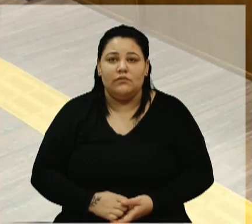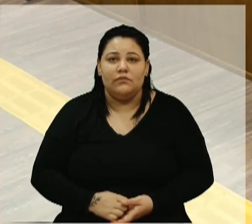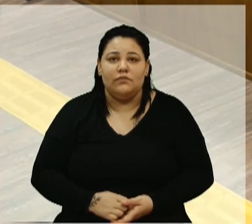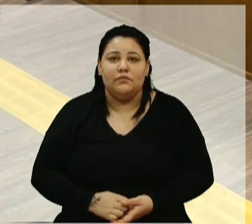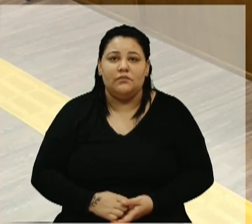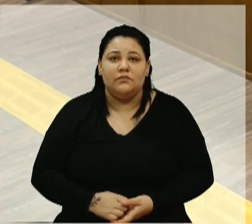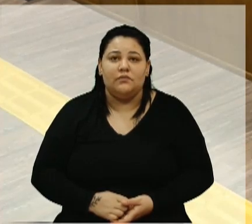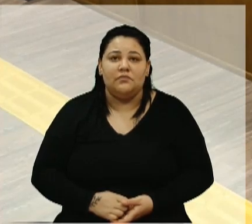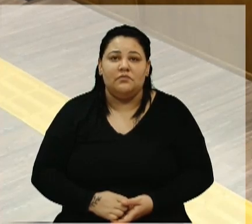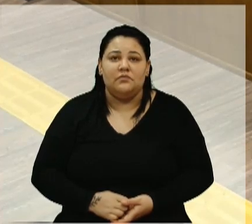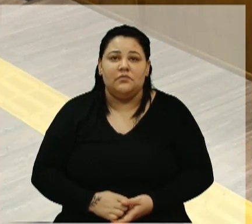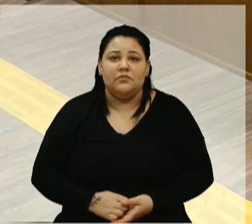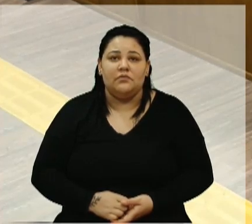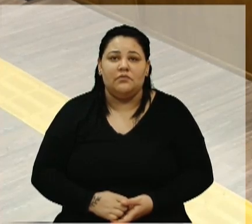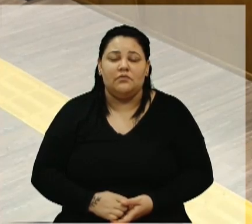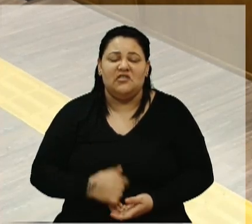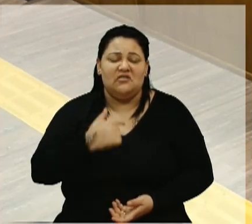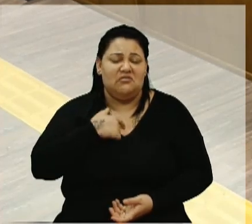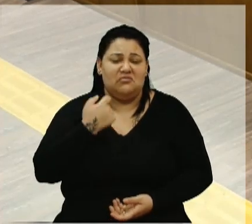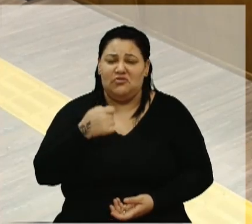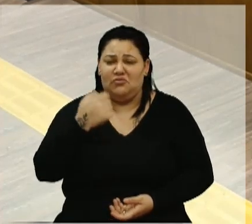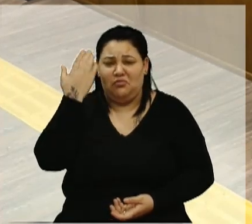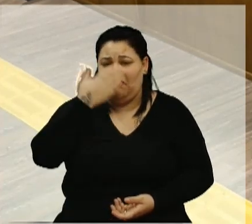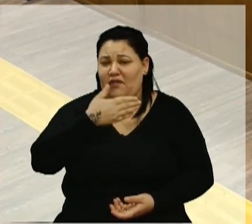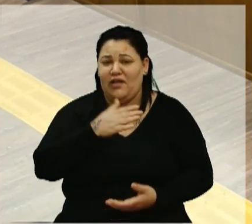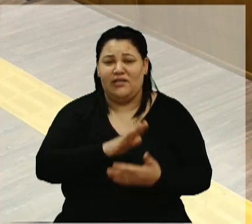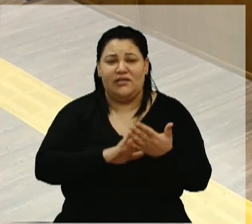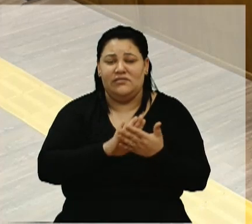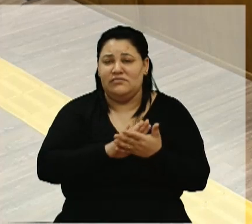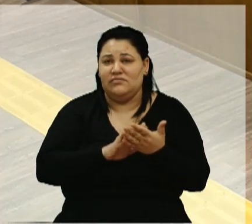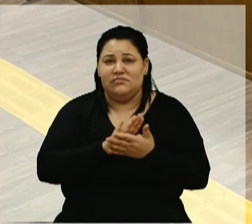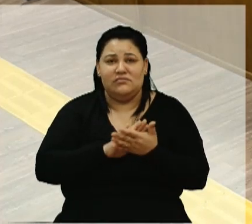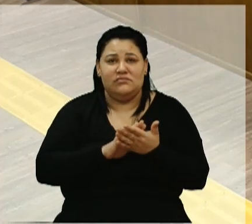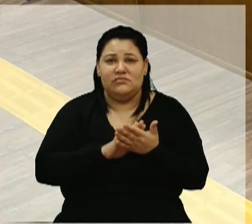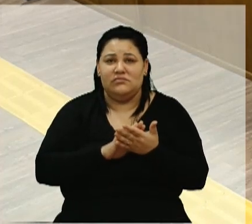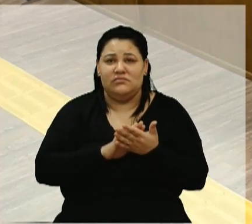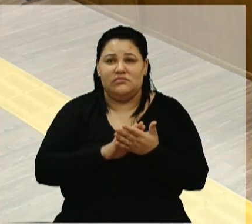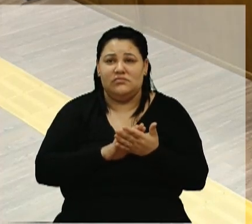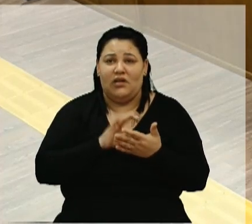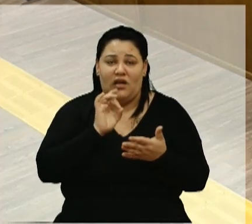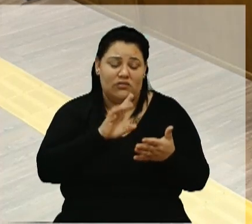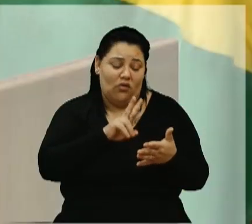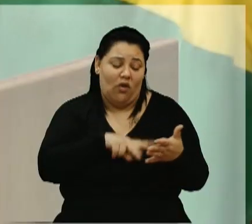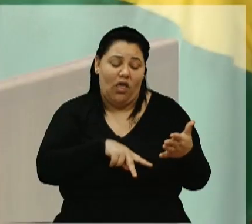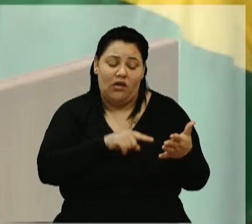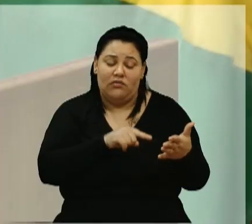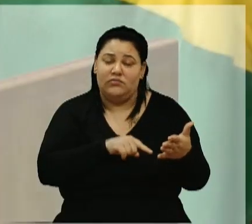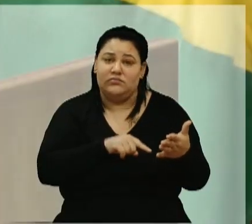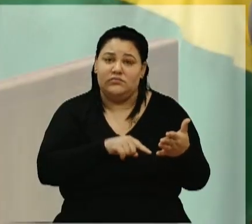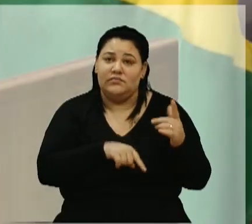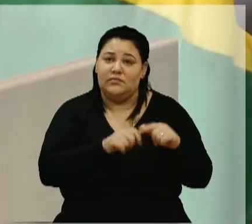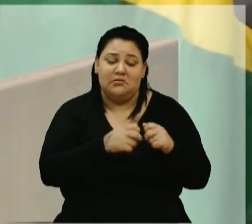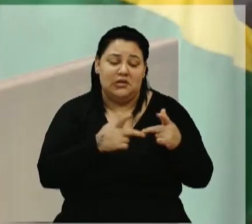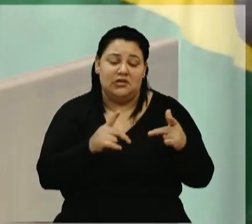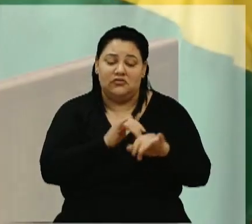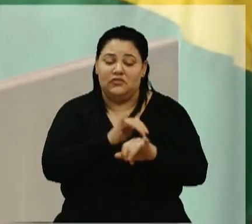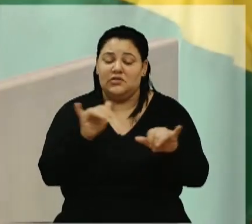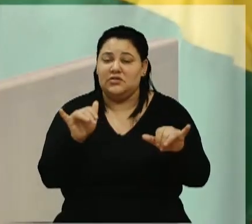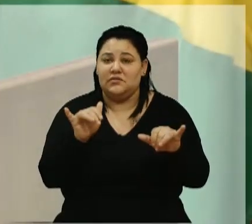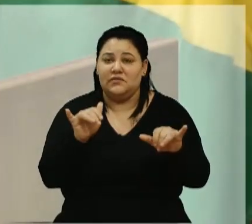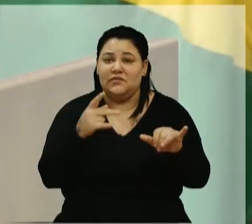eu não preciso provar para ninguém, só ler o material de campanha. A